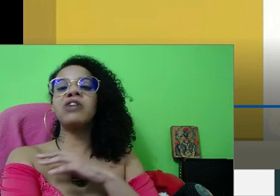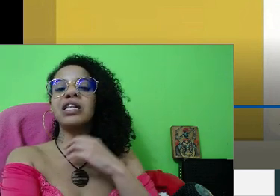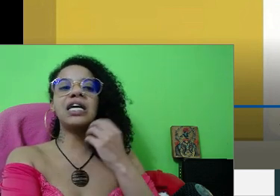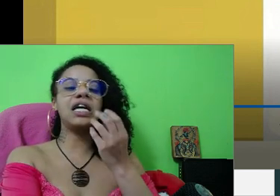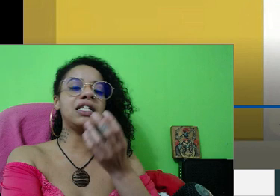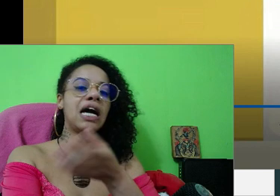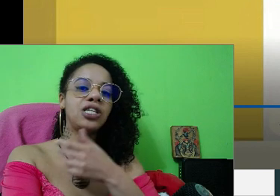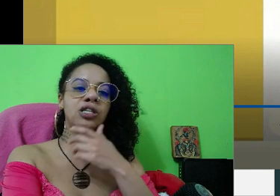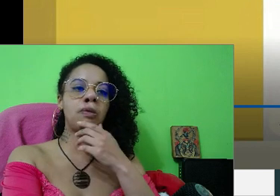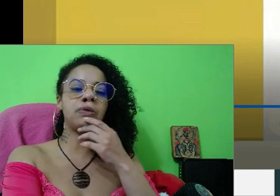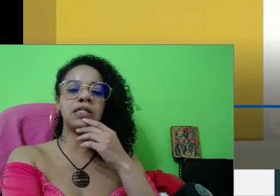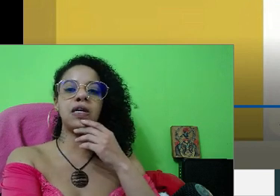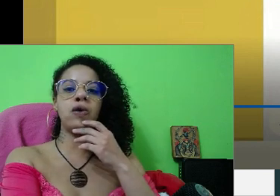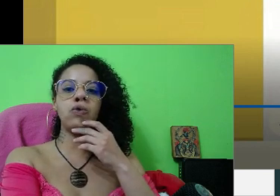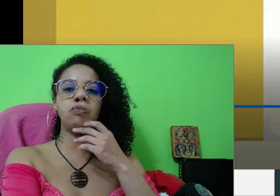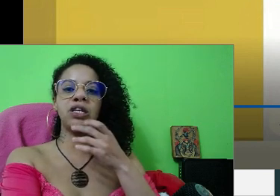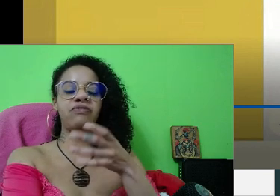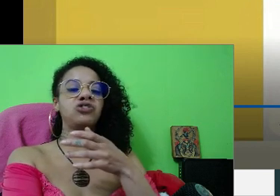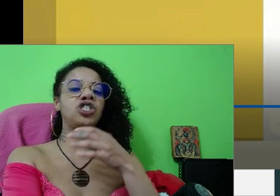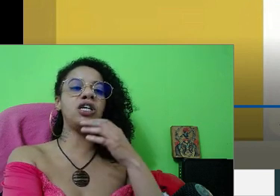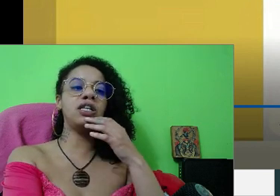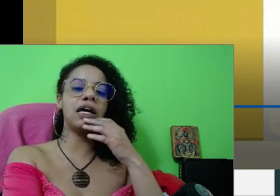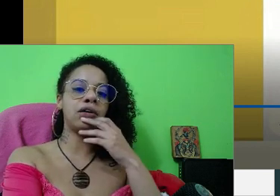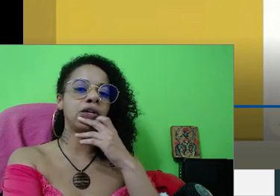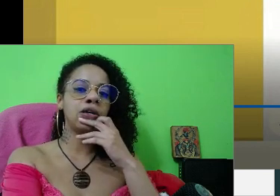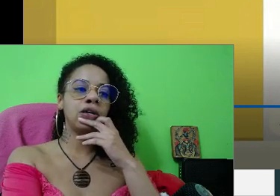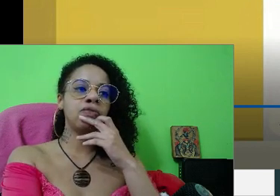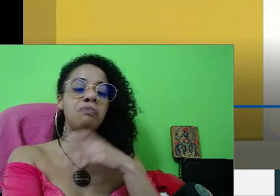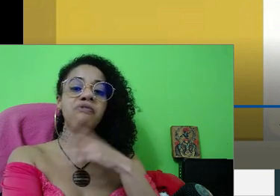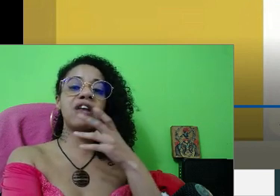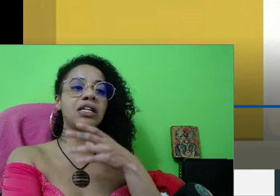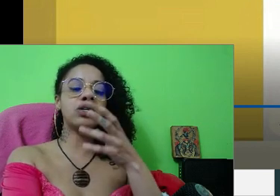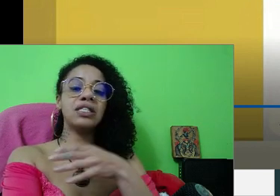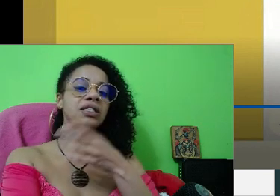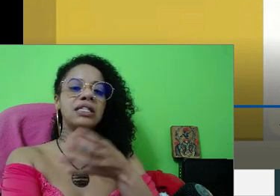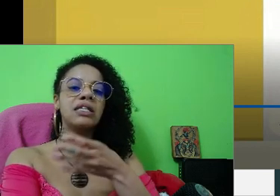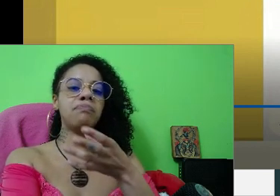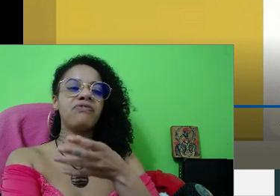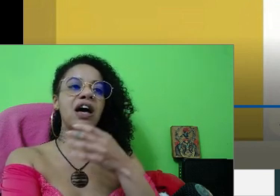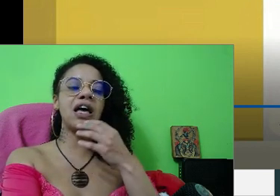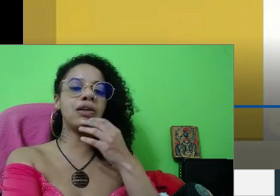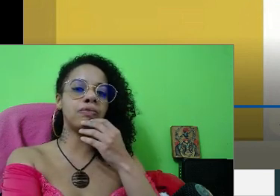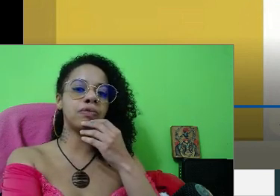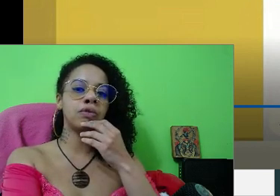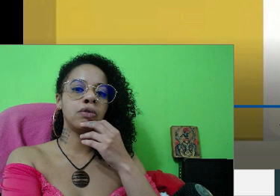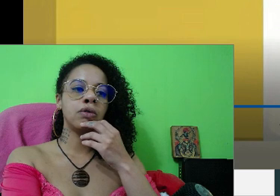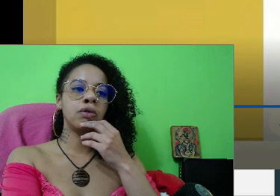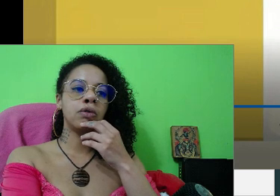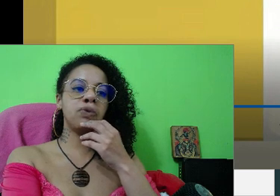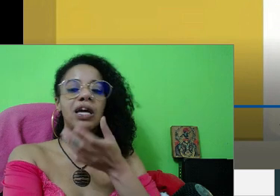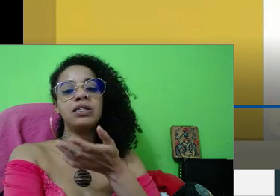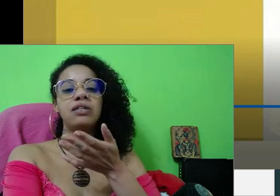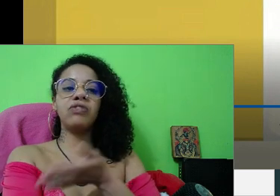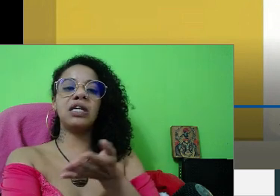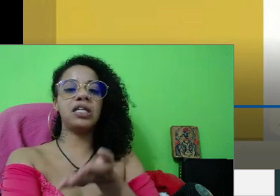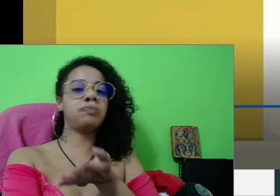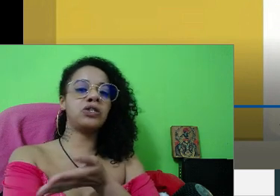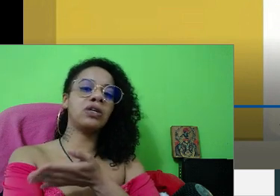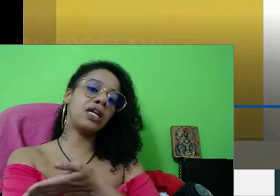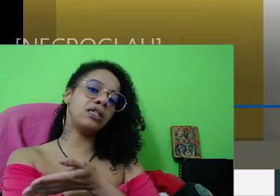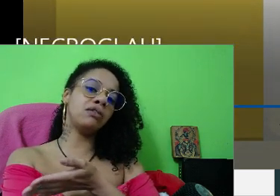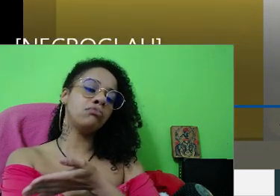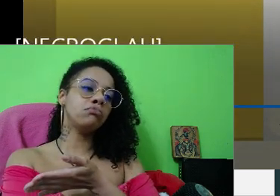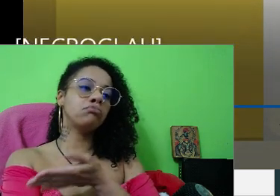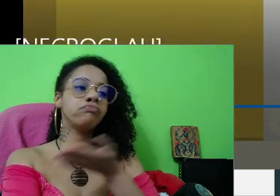vamos falar da realidade da população como que tá vamos falar das coisas que você sempre falam porque se